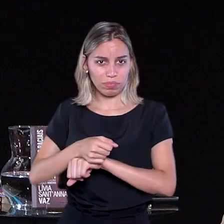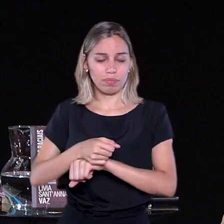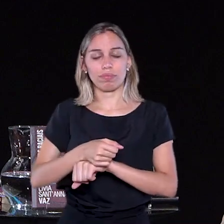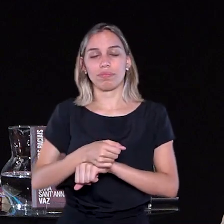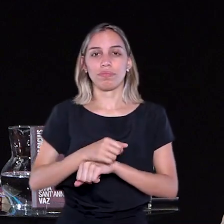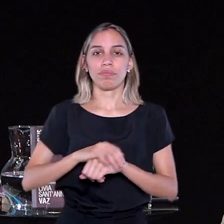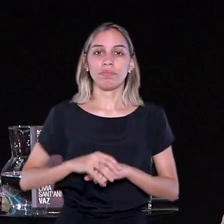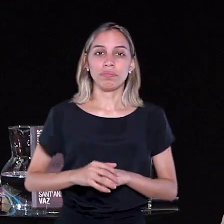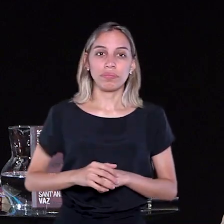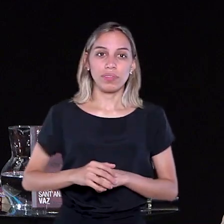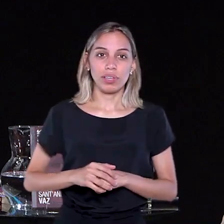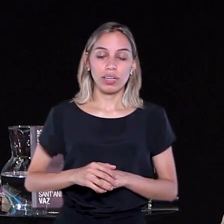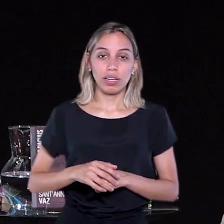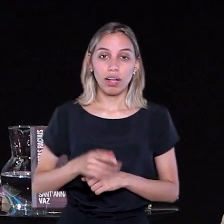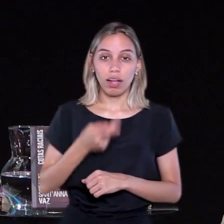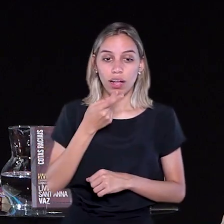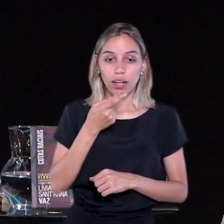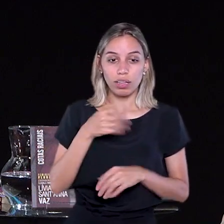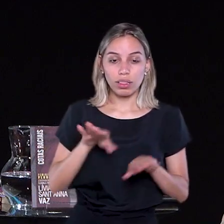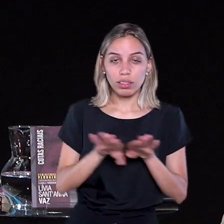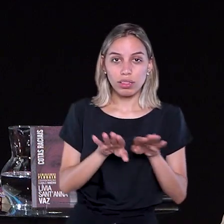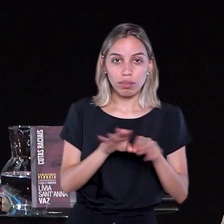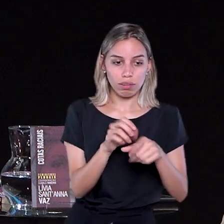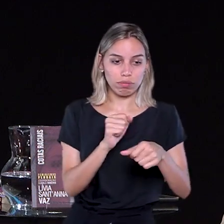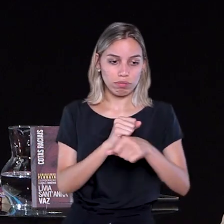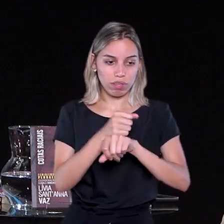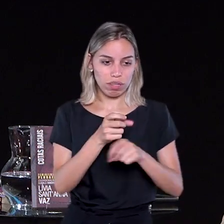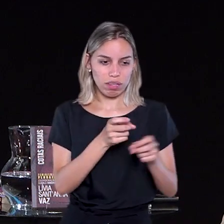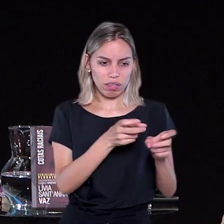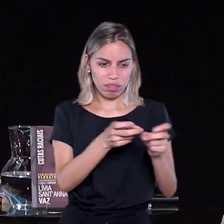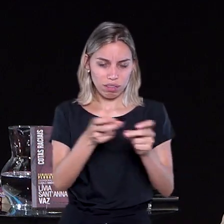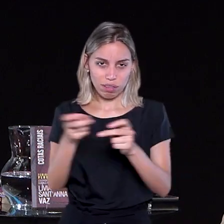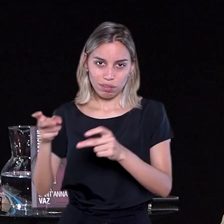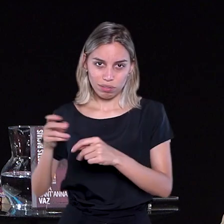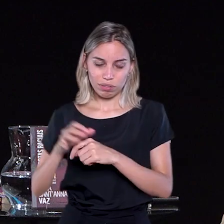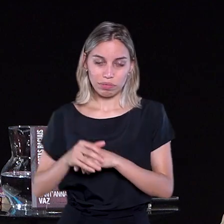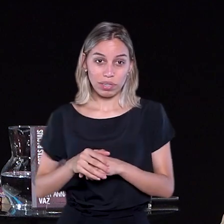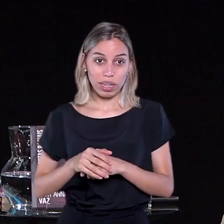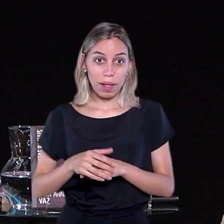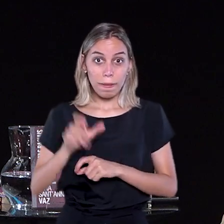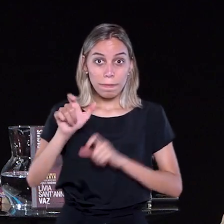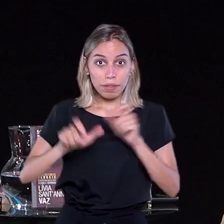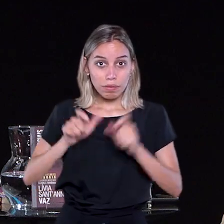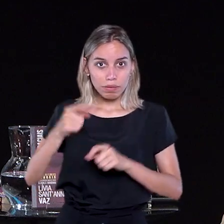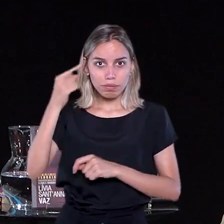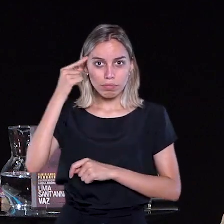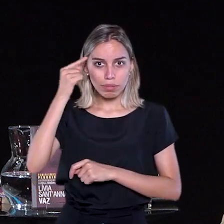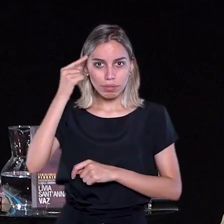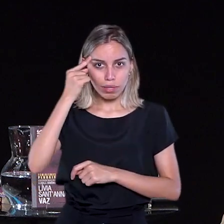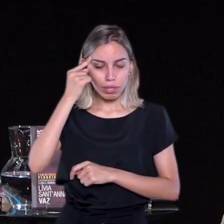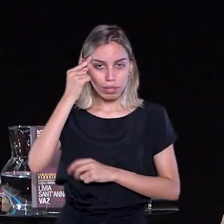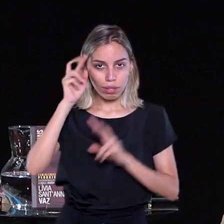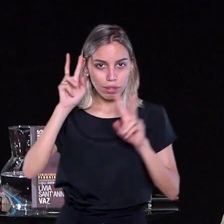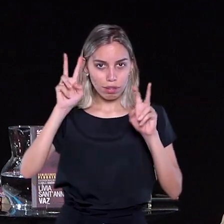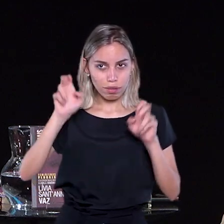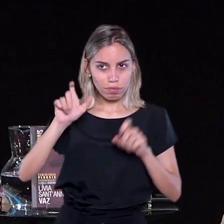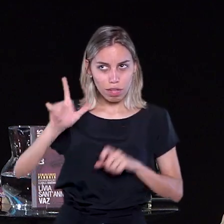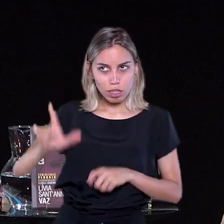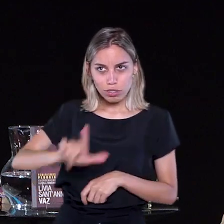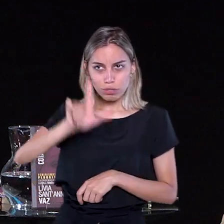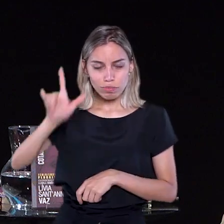eu diria, tão grande pela razão moderna, né? Essa razão cartesiana do penso, logo existo, que eu digo